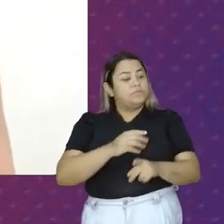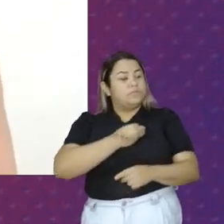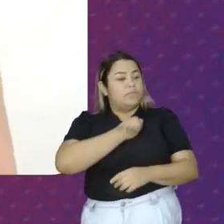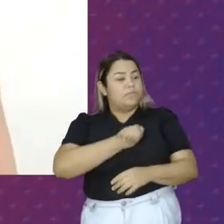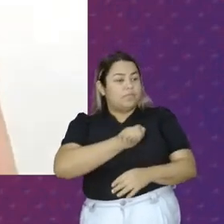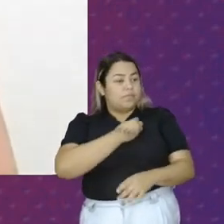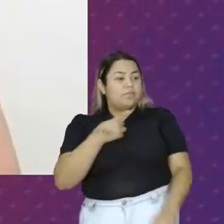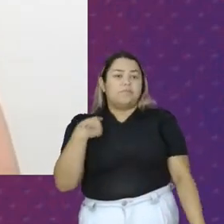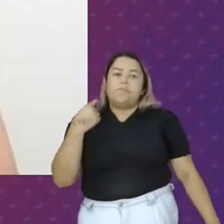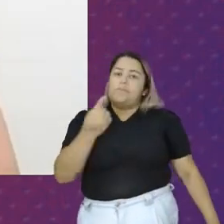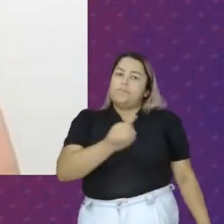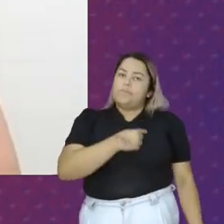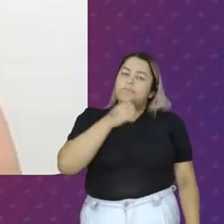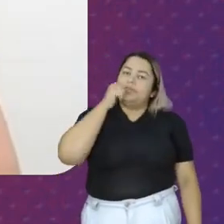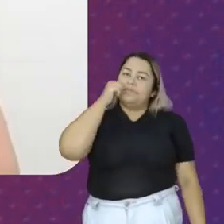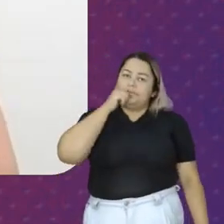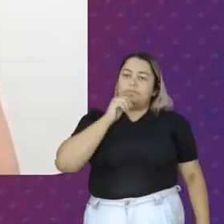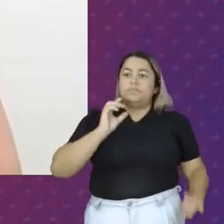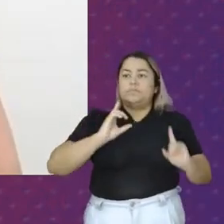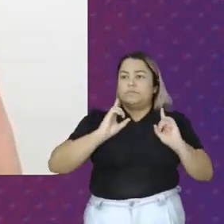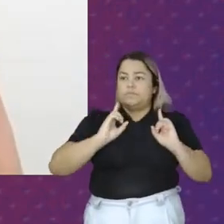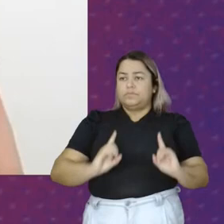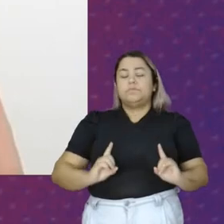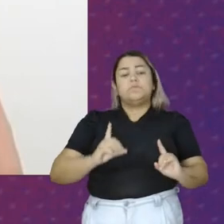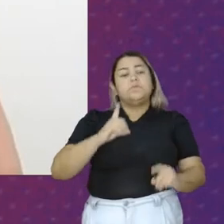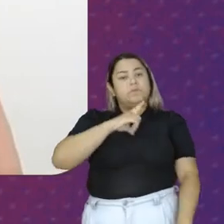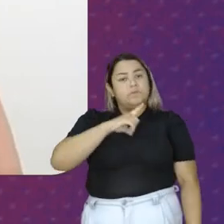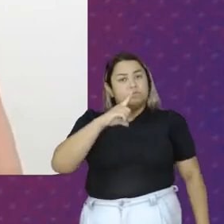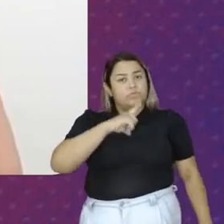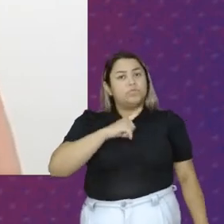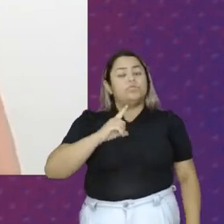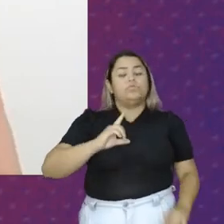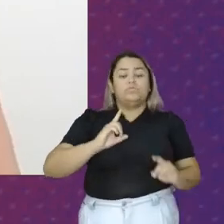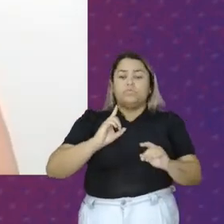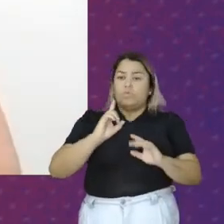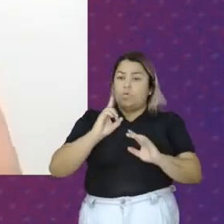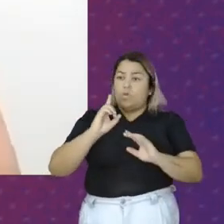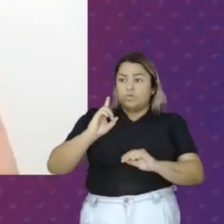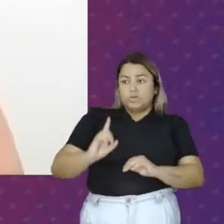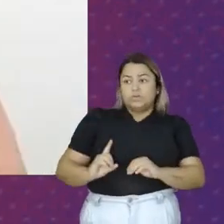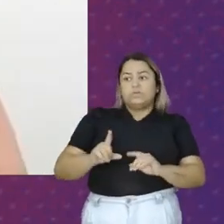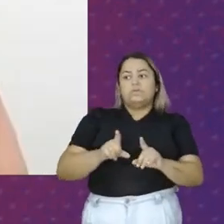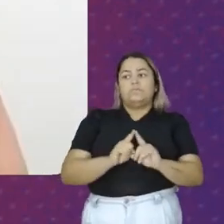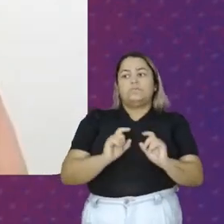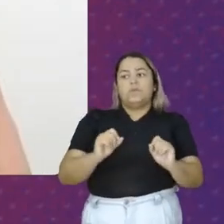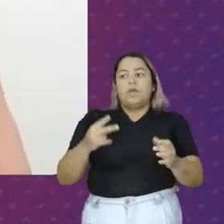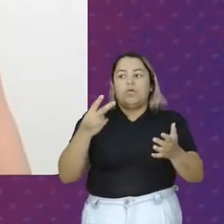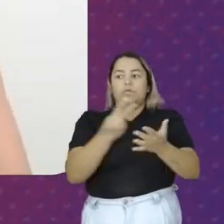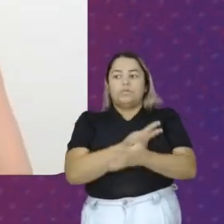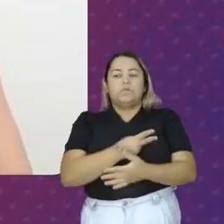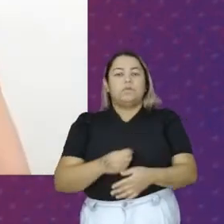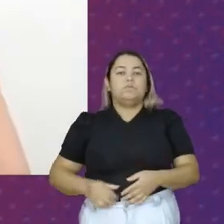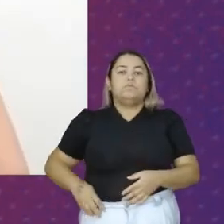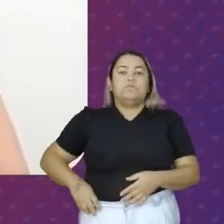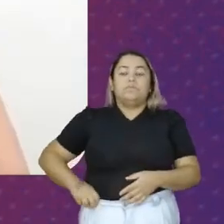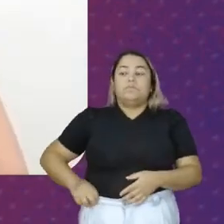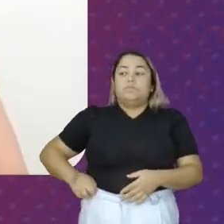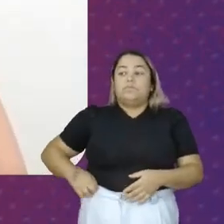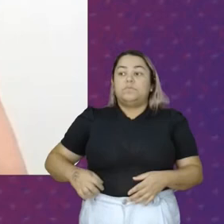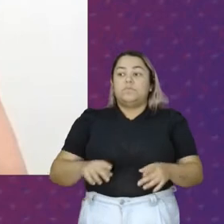nós, mulheres com deficiência, nós temos o direito, e esse direito só se efetiva quando as barreiras